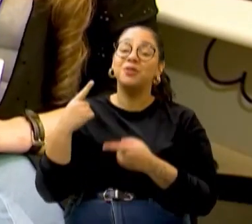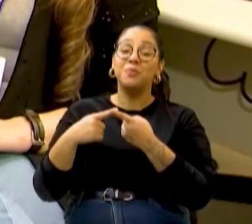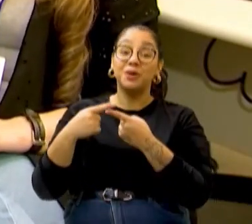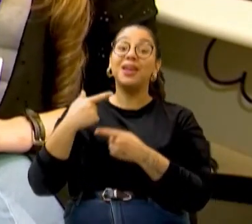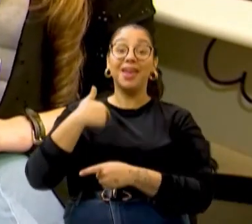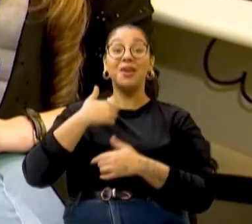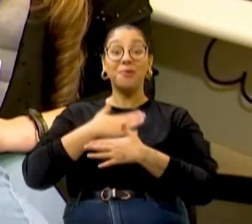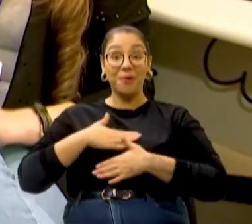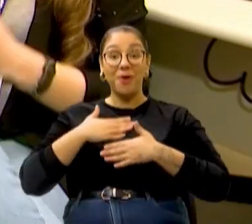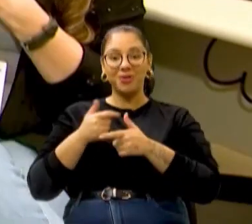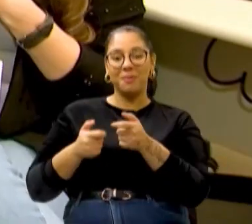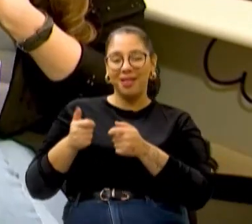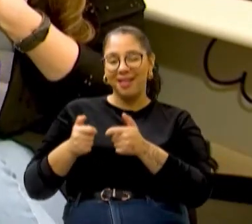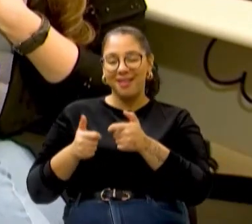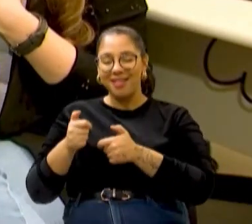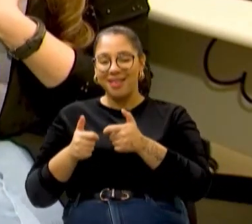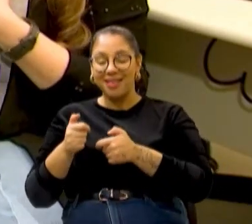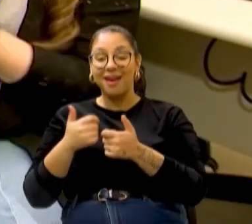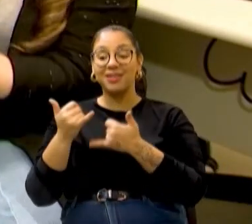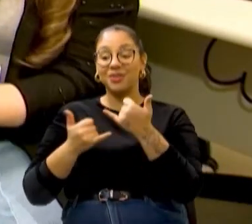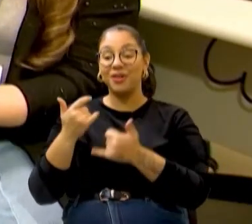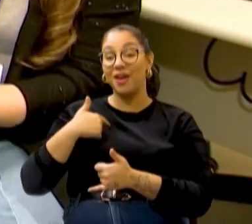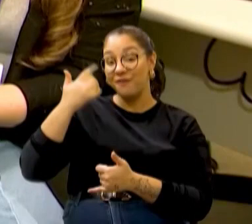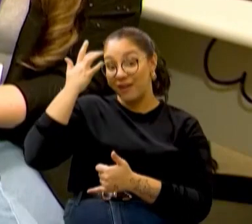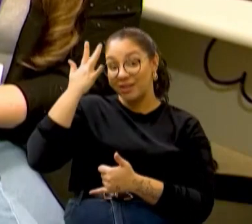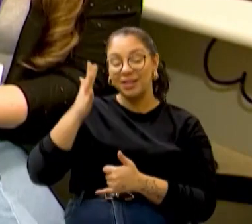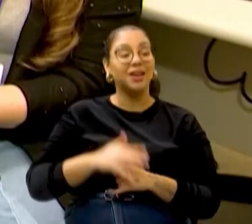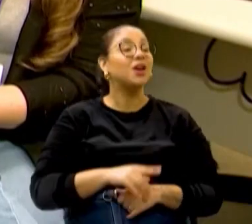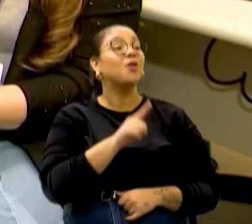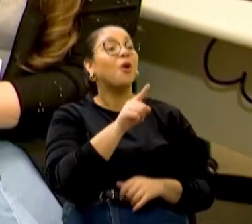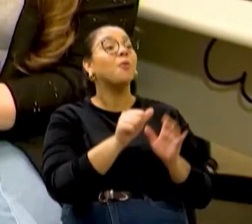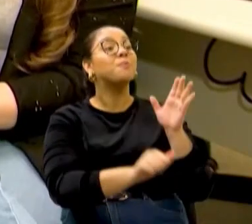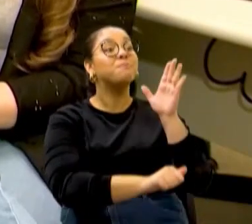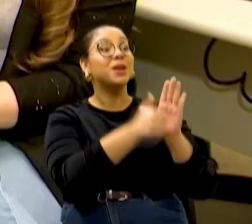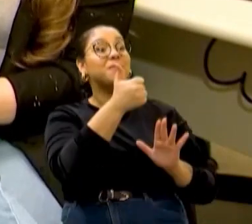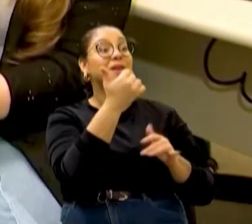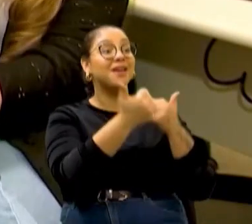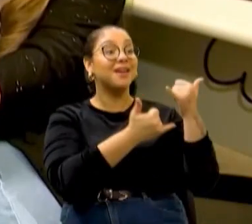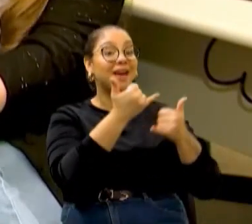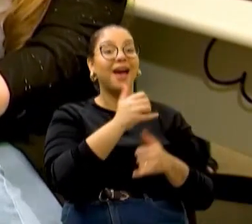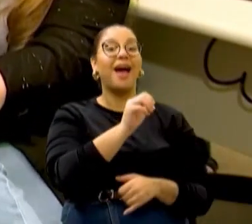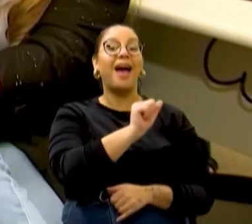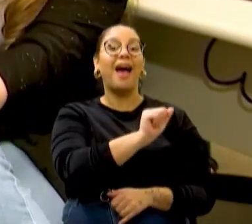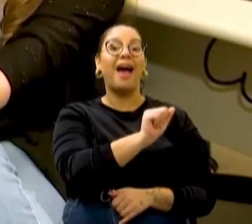caramba aqui é fácil é que eu sempre gostei muito de videogame Então eu tenho facilidade